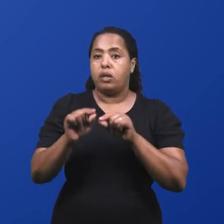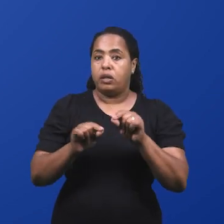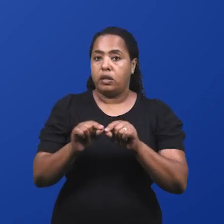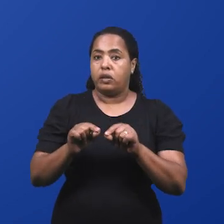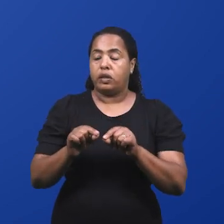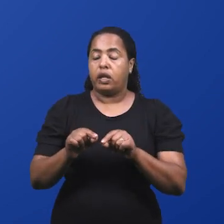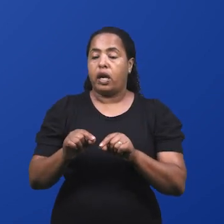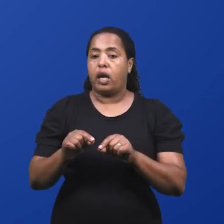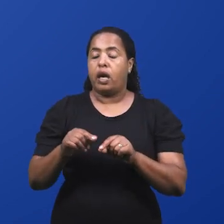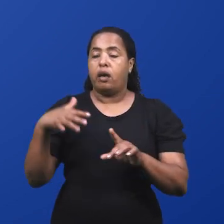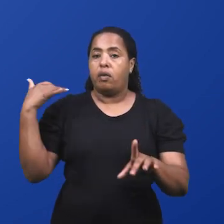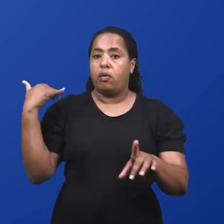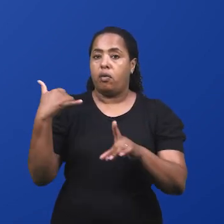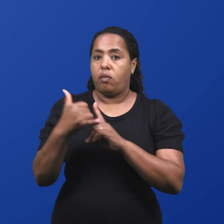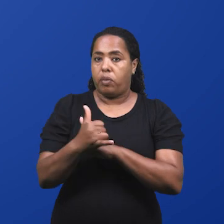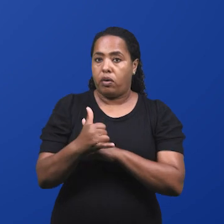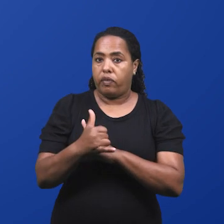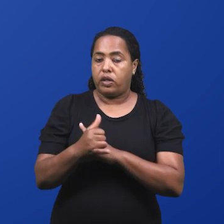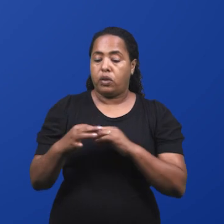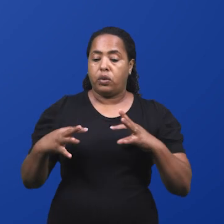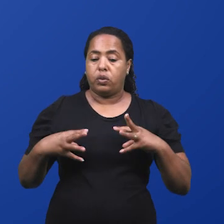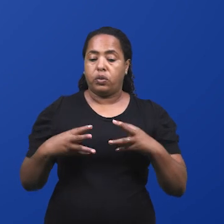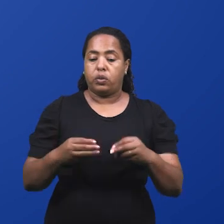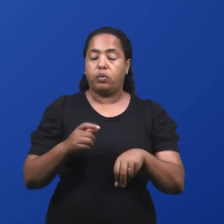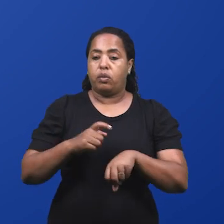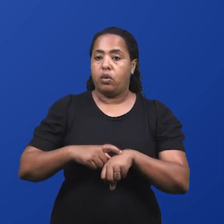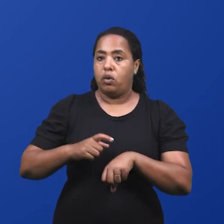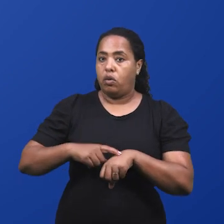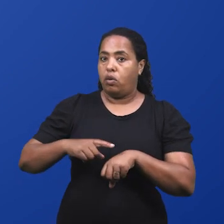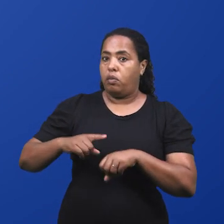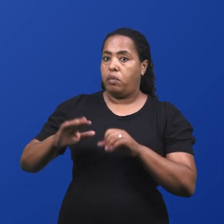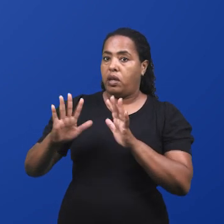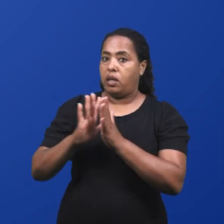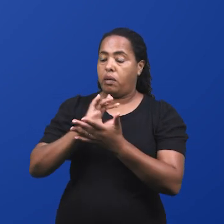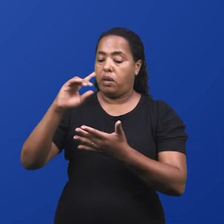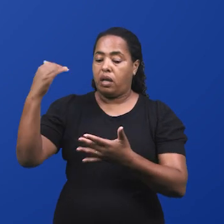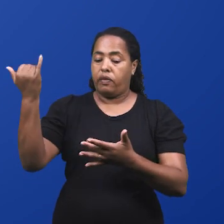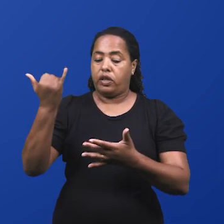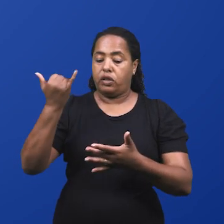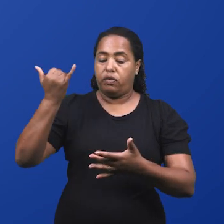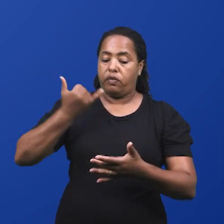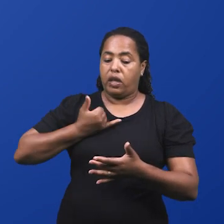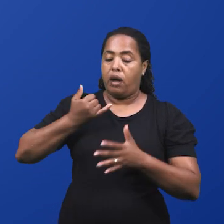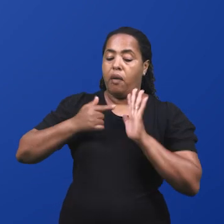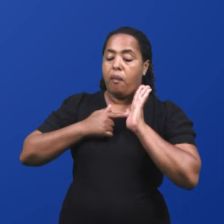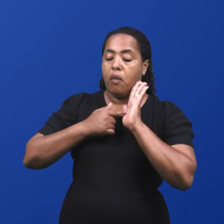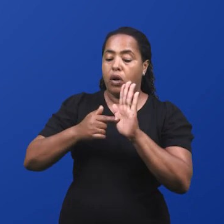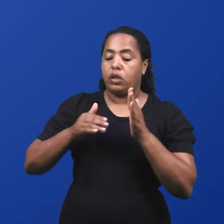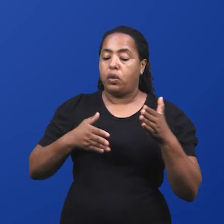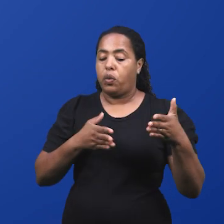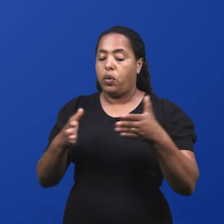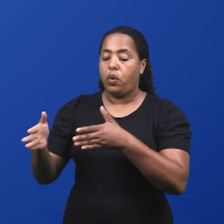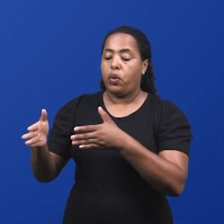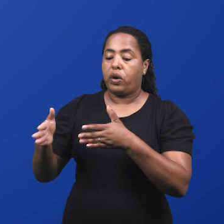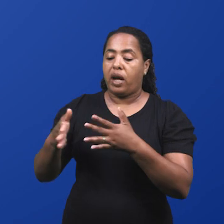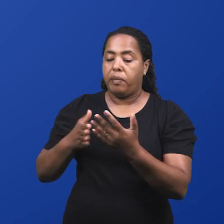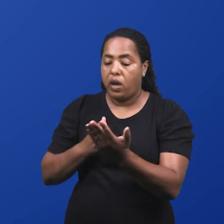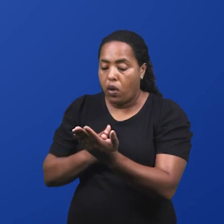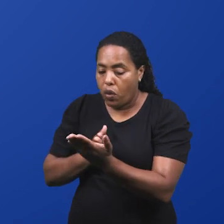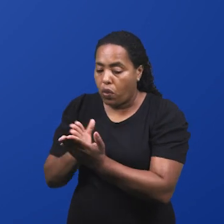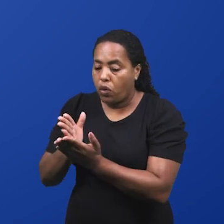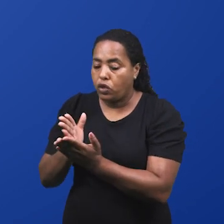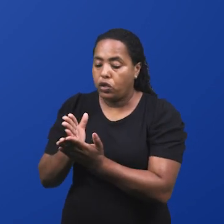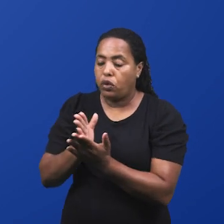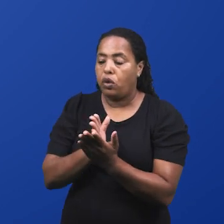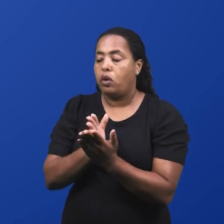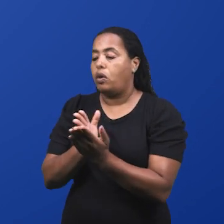profeta deixa registrado: os teus ouvidos ouvirão a palavra do Senhor que está por detrás de ti, dizendo: este é o caminho, andai nele, sem